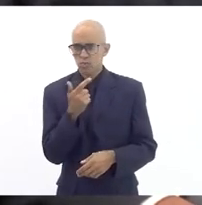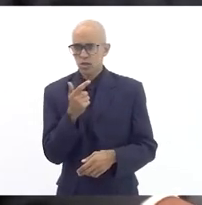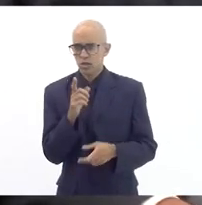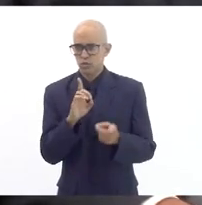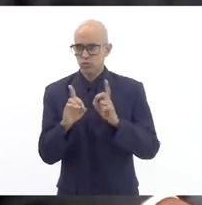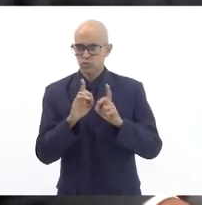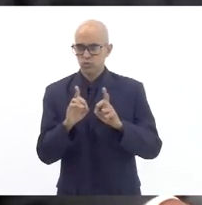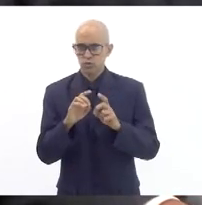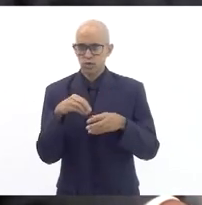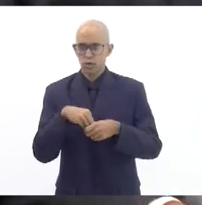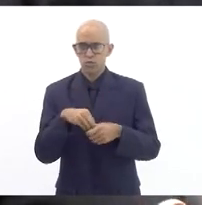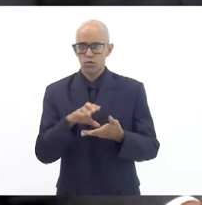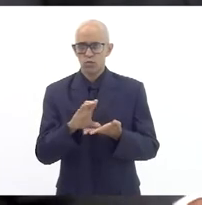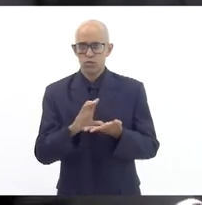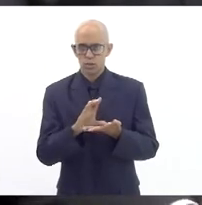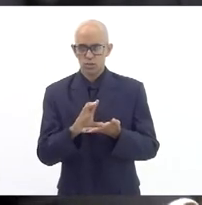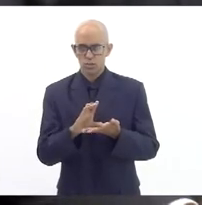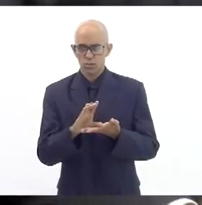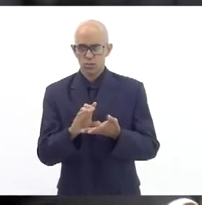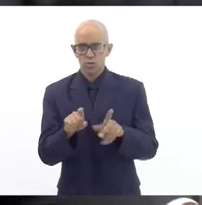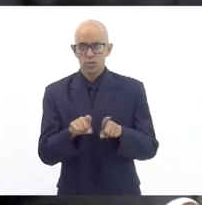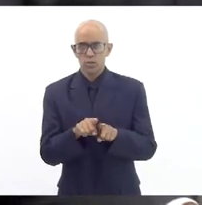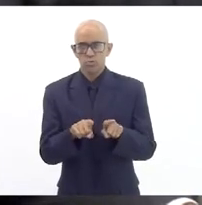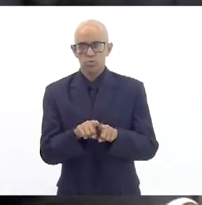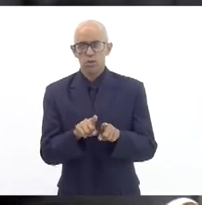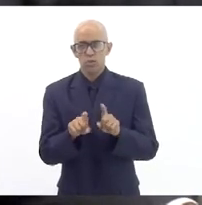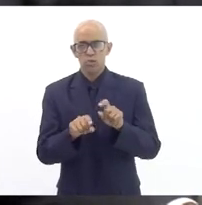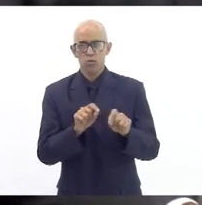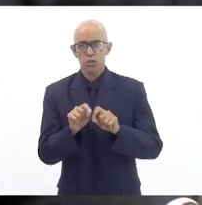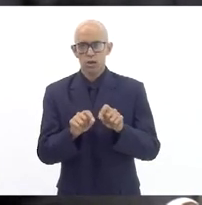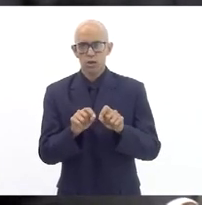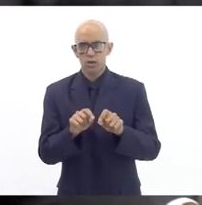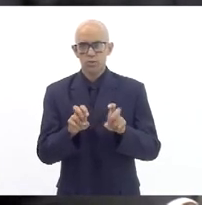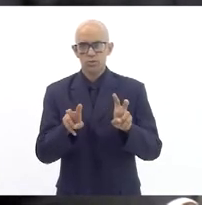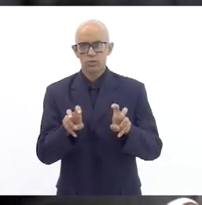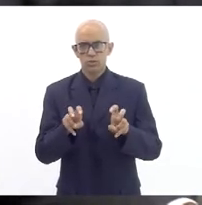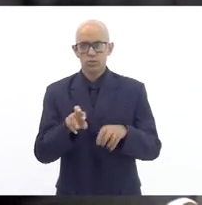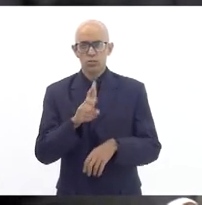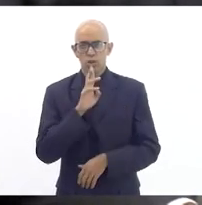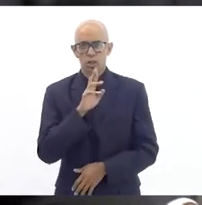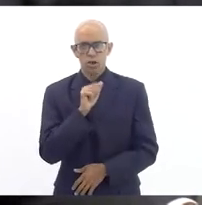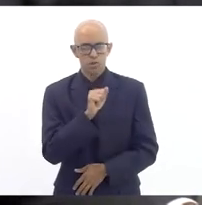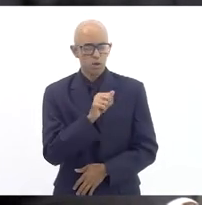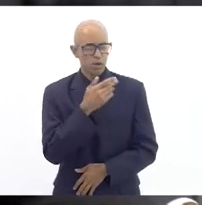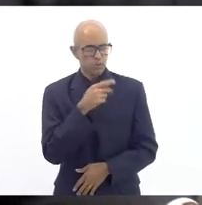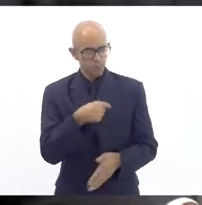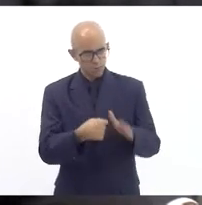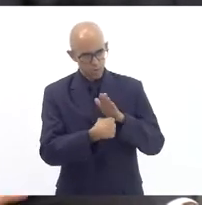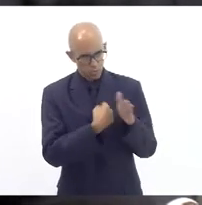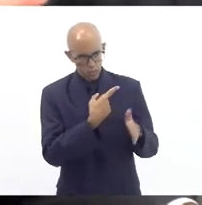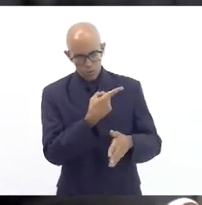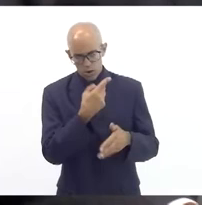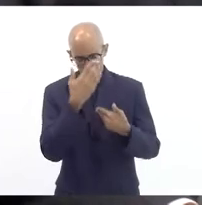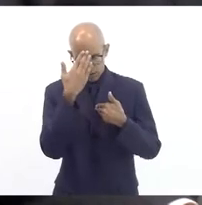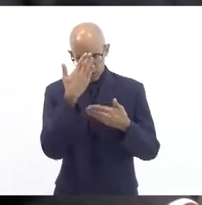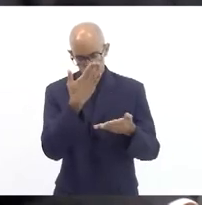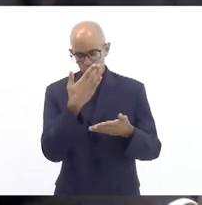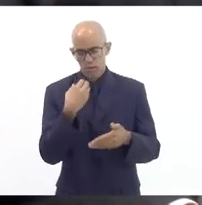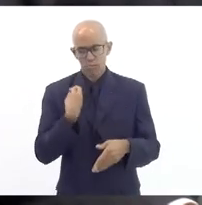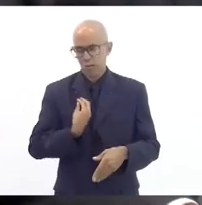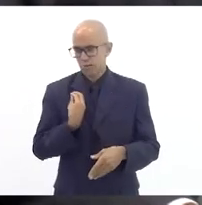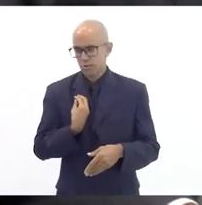apenas em relação à fala do deputado Rodrigo Amorim, agradecer a